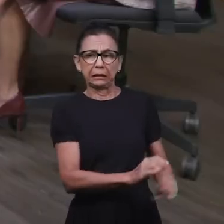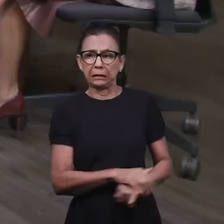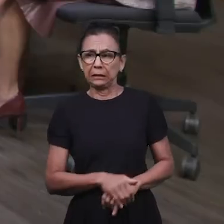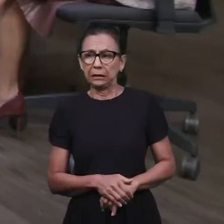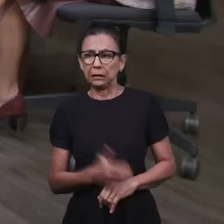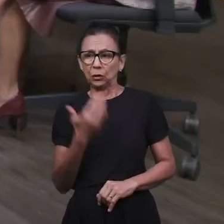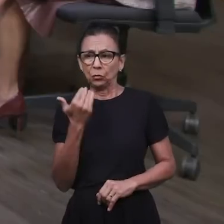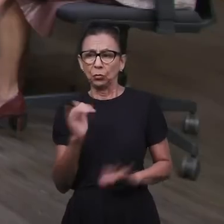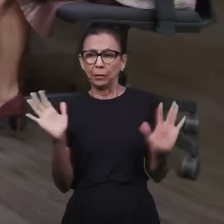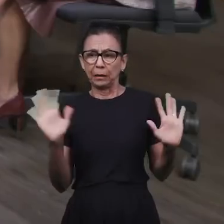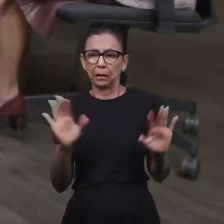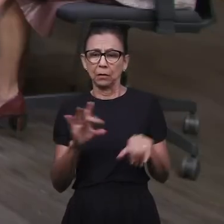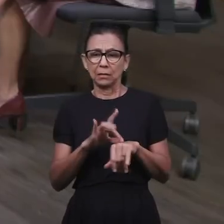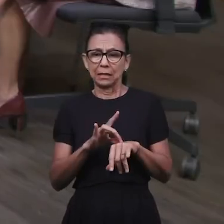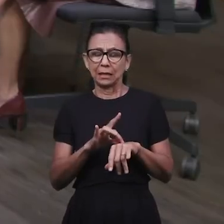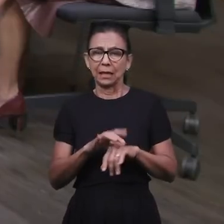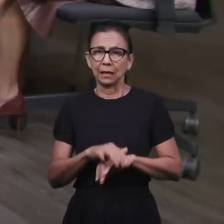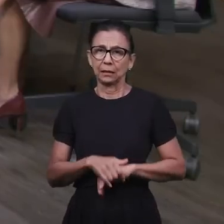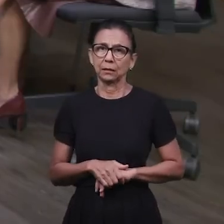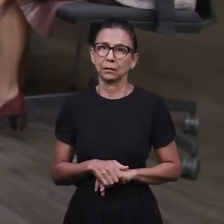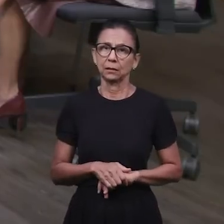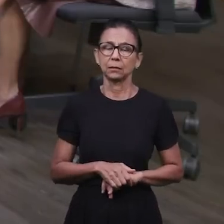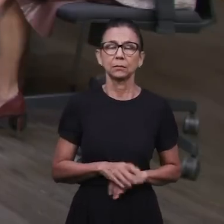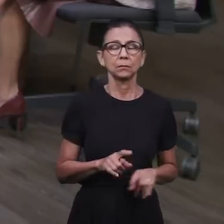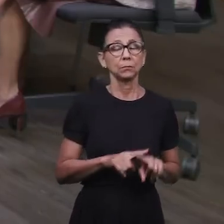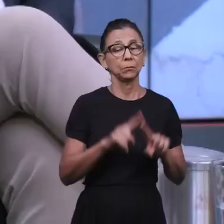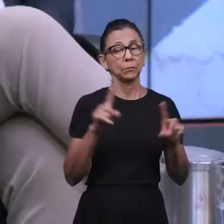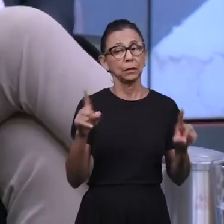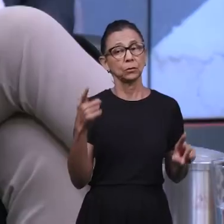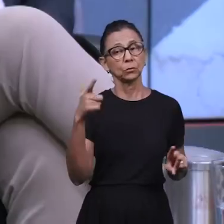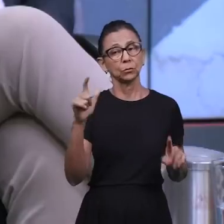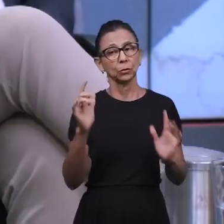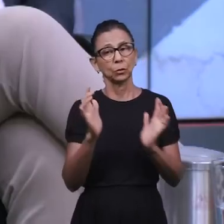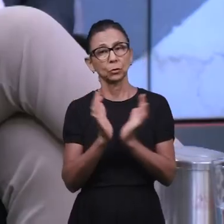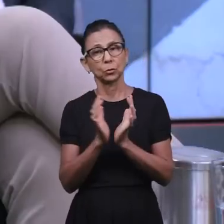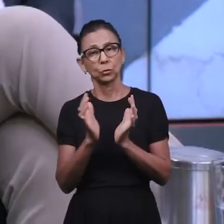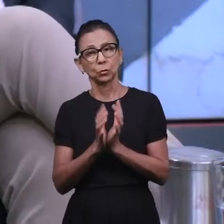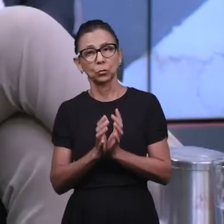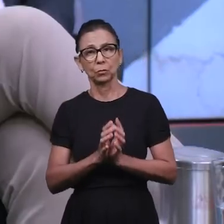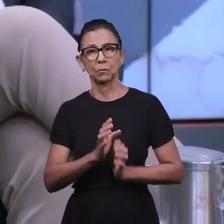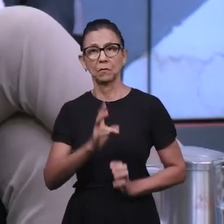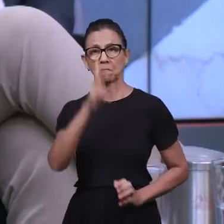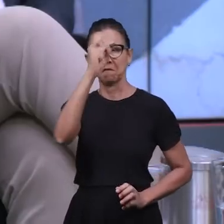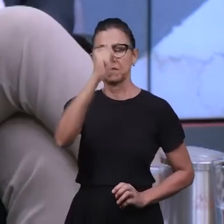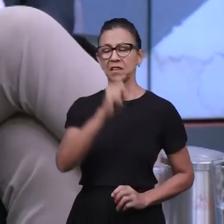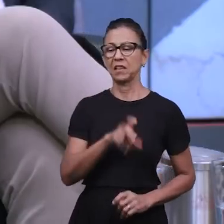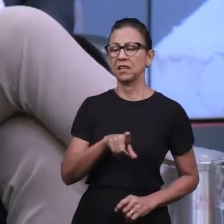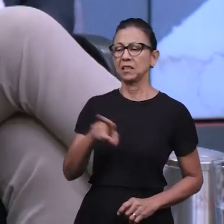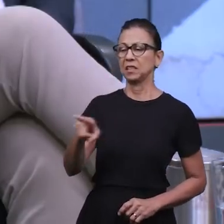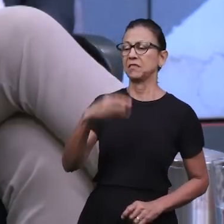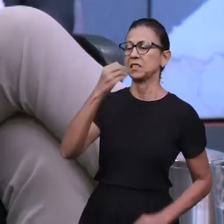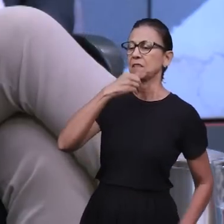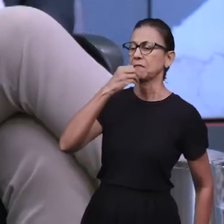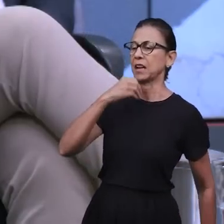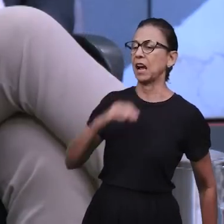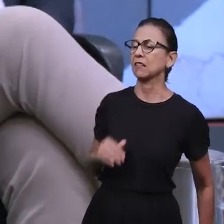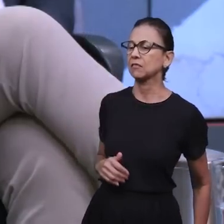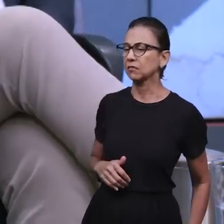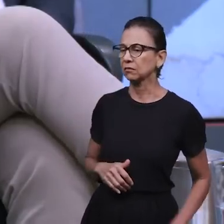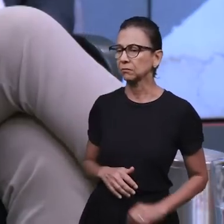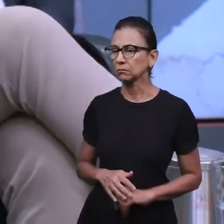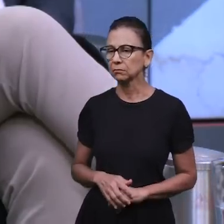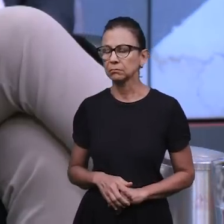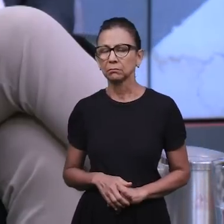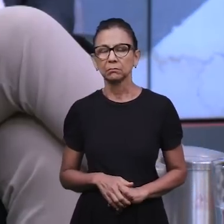E Paulo então vai entrar nesse assunto e dizer assim, olha, comer carne é pecado? Tem algum problema nisso?